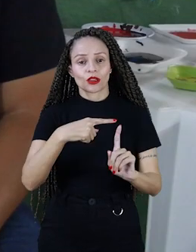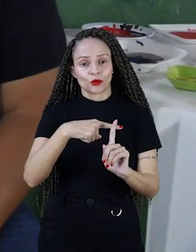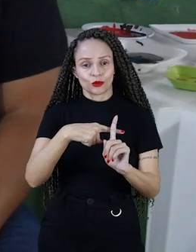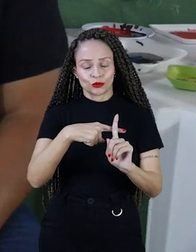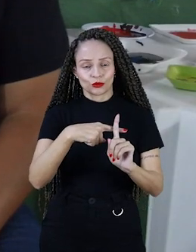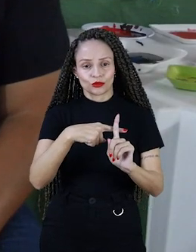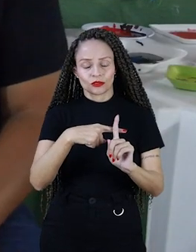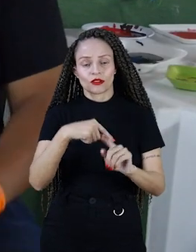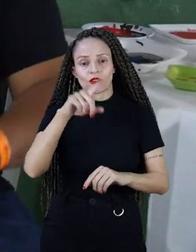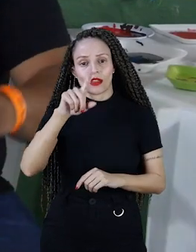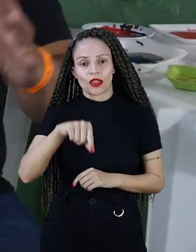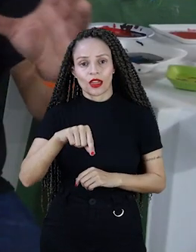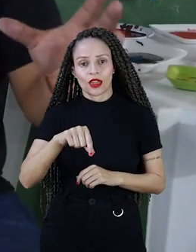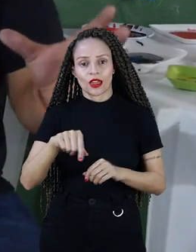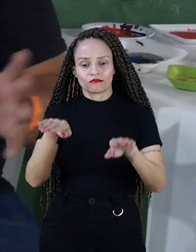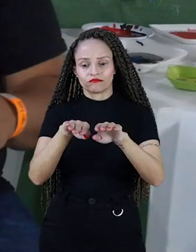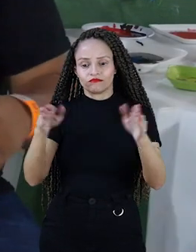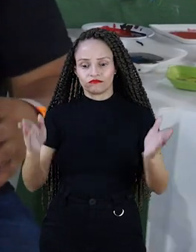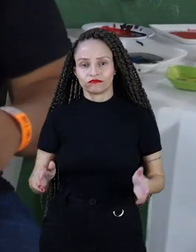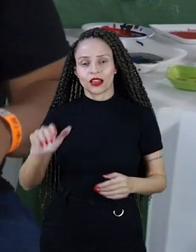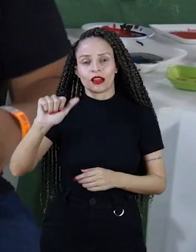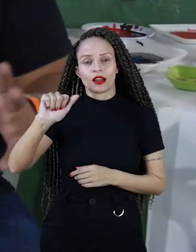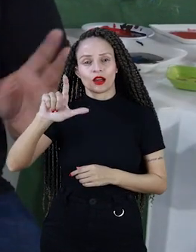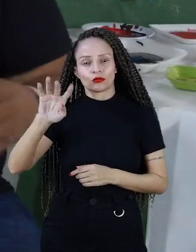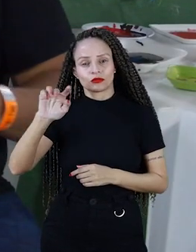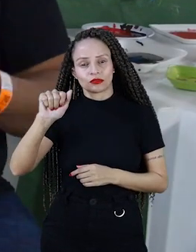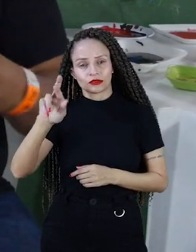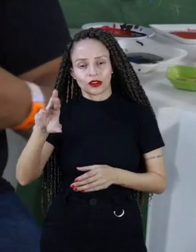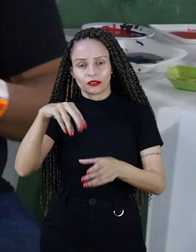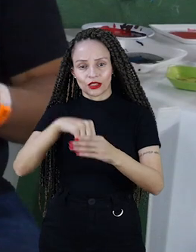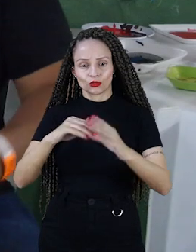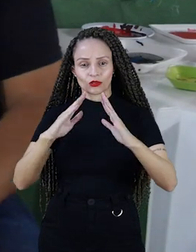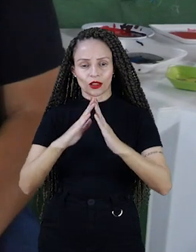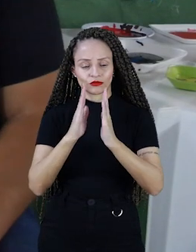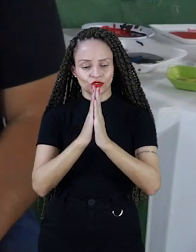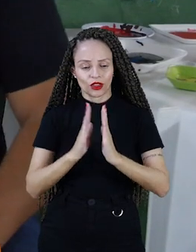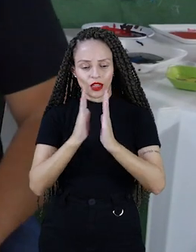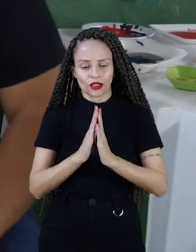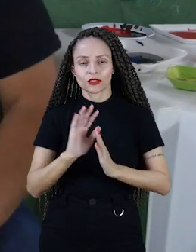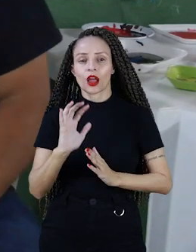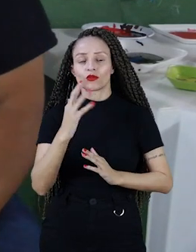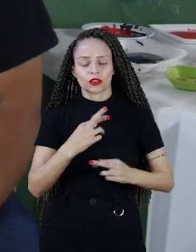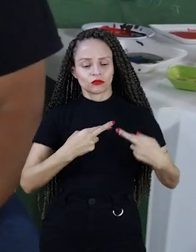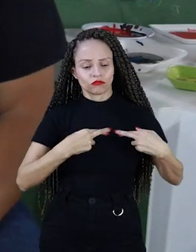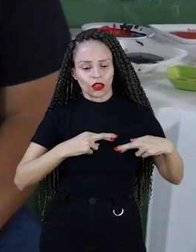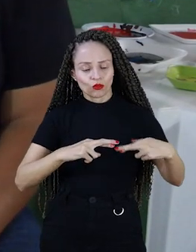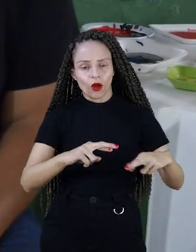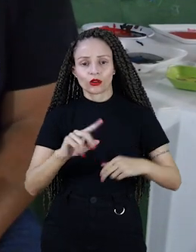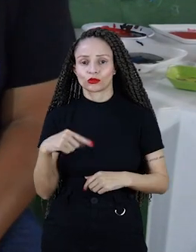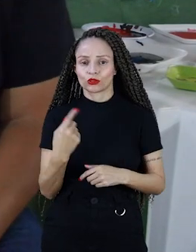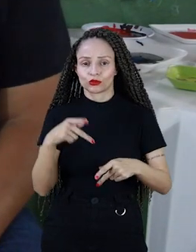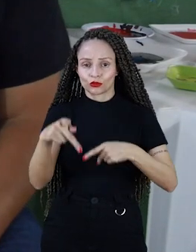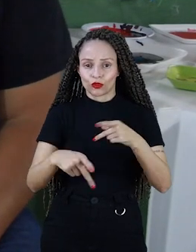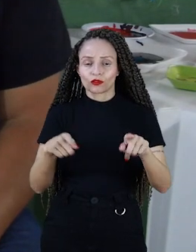né? Que é um altar que tem dentro da casa de reza, aonde acontecem os ritos do nosso povo, né? Aí a